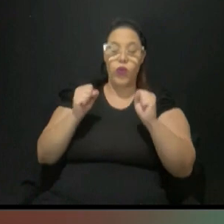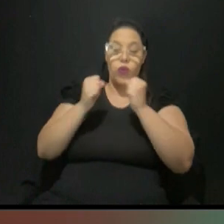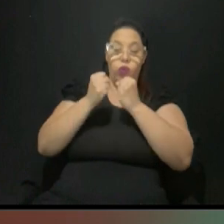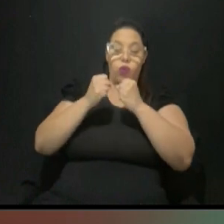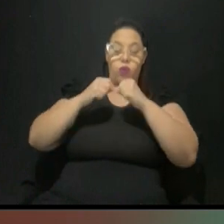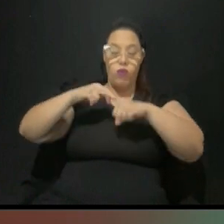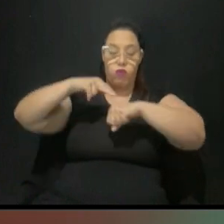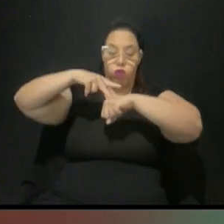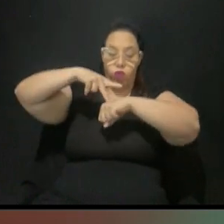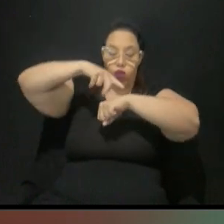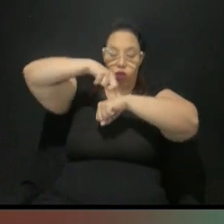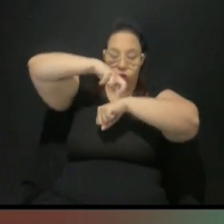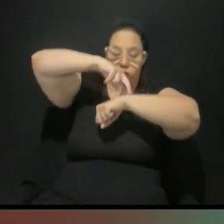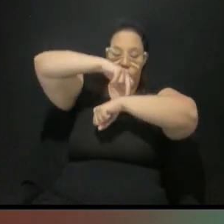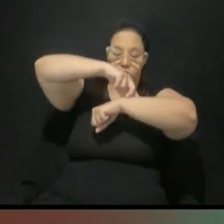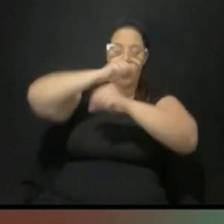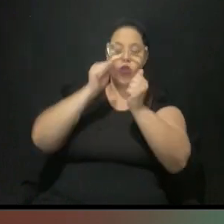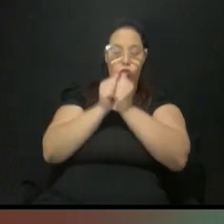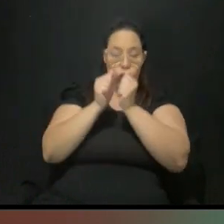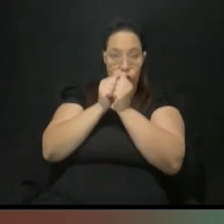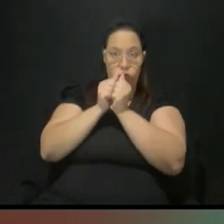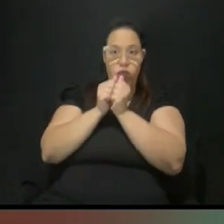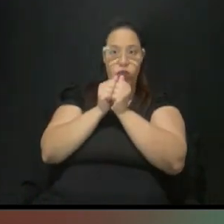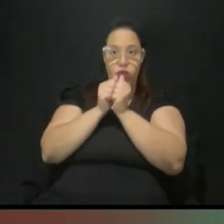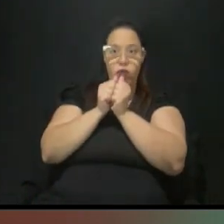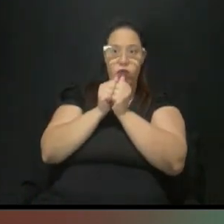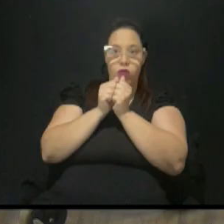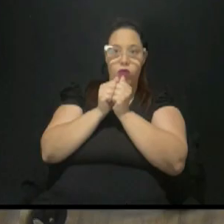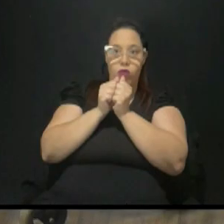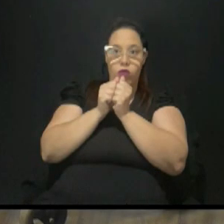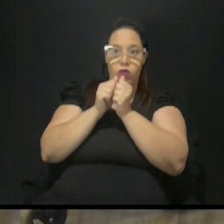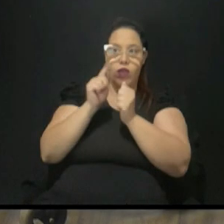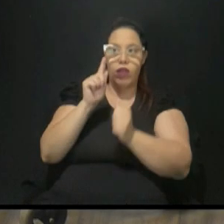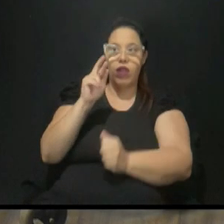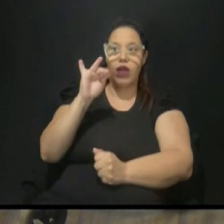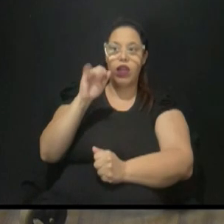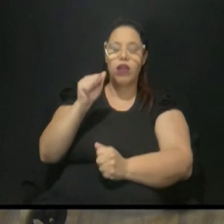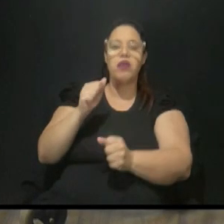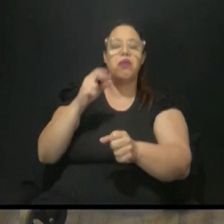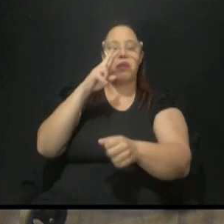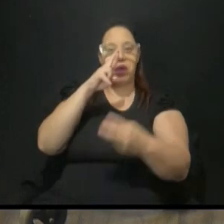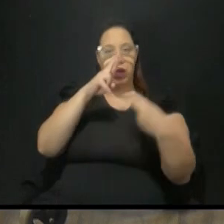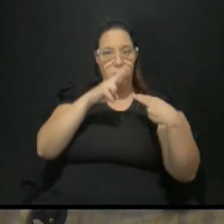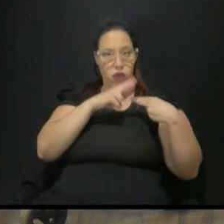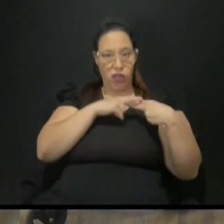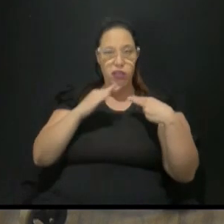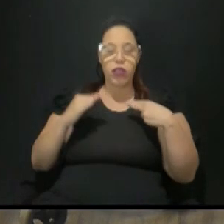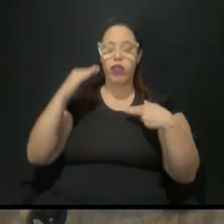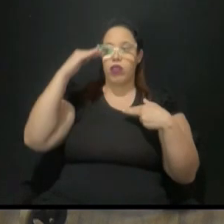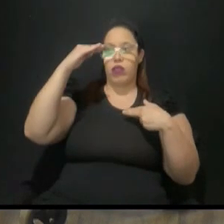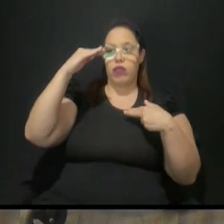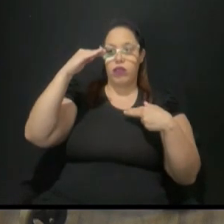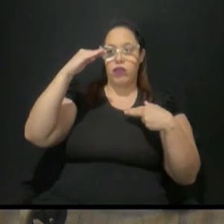Sim. Então o guia ele tem uma responsabilidade bastante grande de, obviamente,